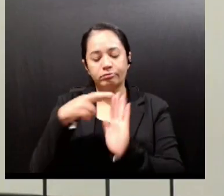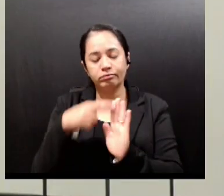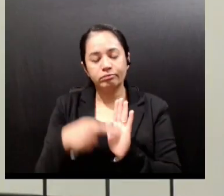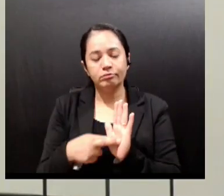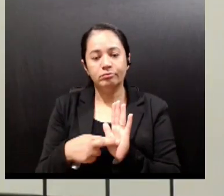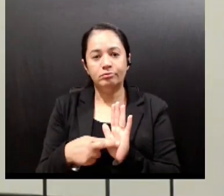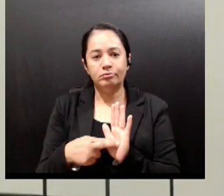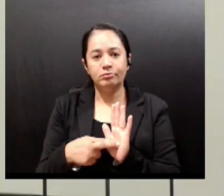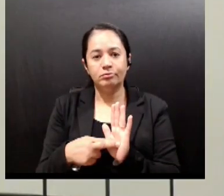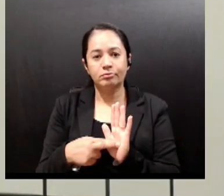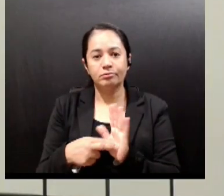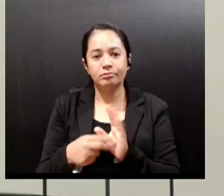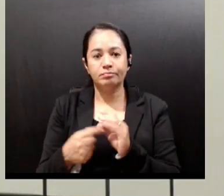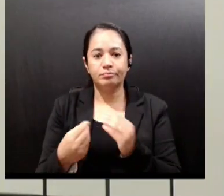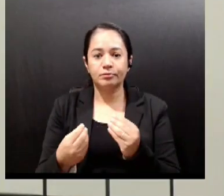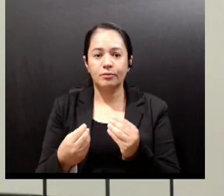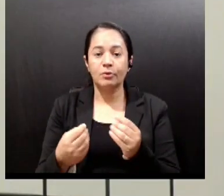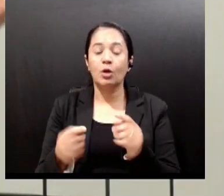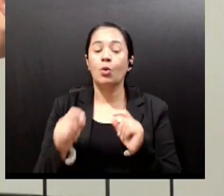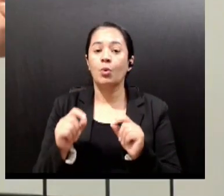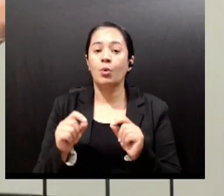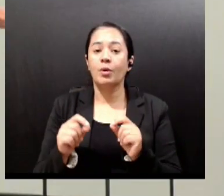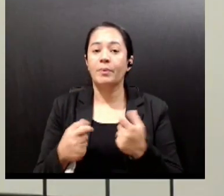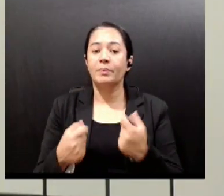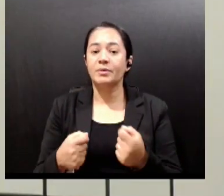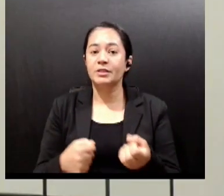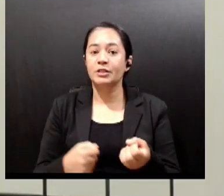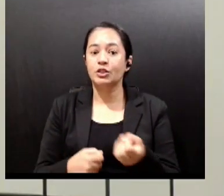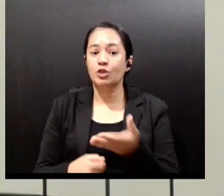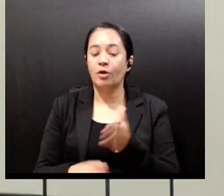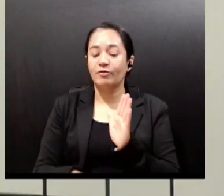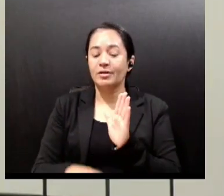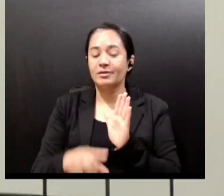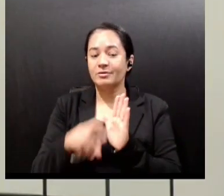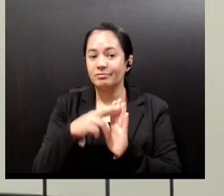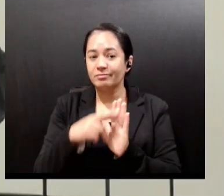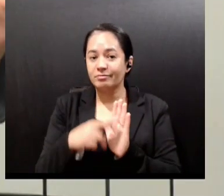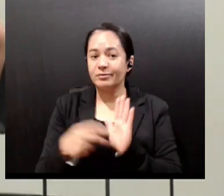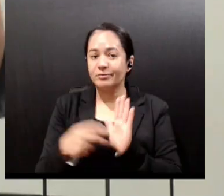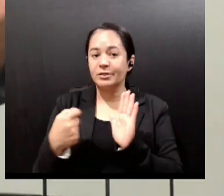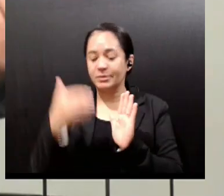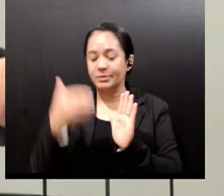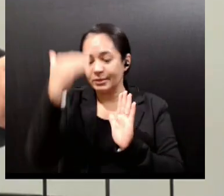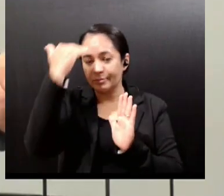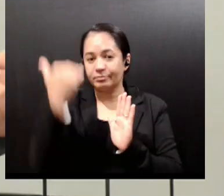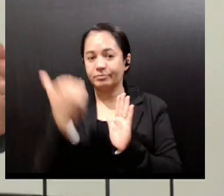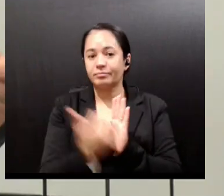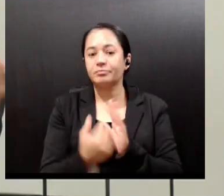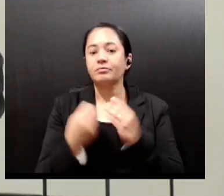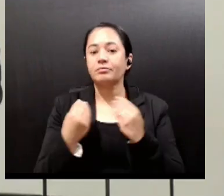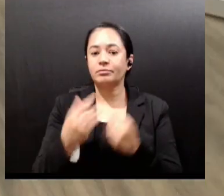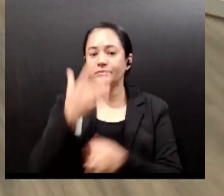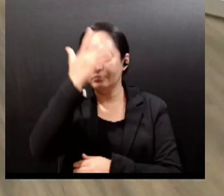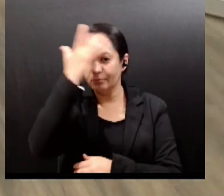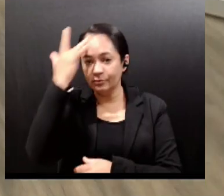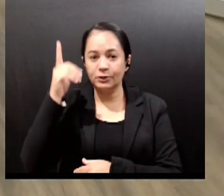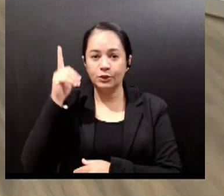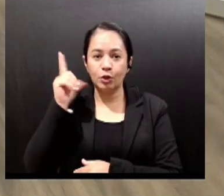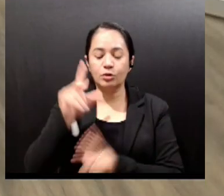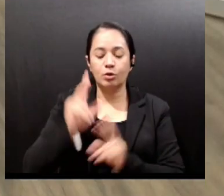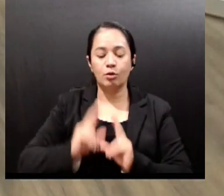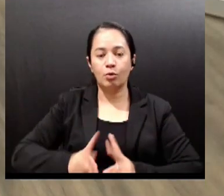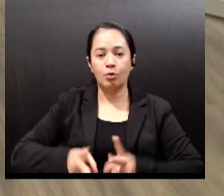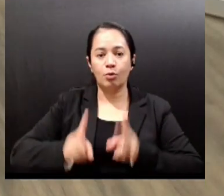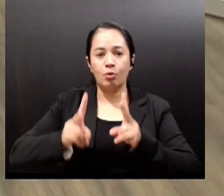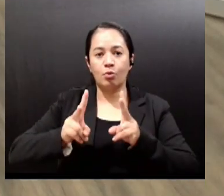regulamentar consiste em ter novas regras que deverão ser cumpridas para que essas pessoas possam continuar